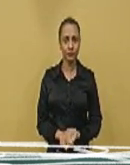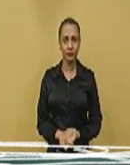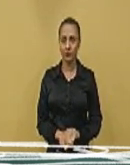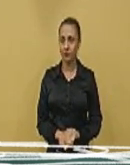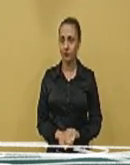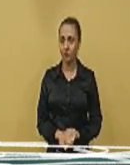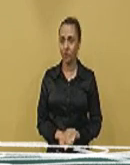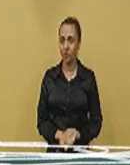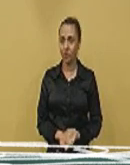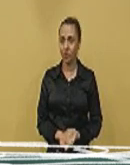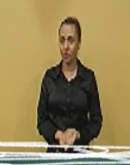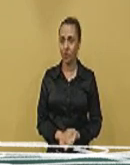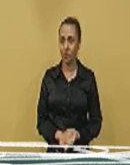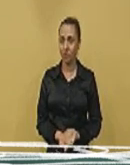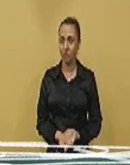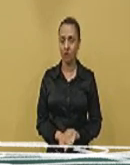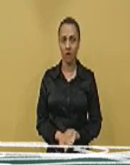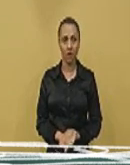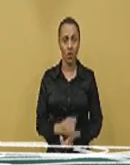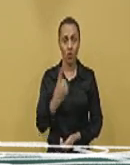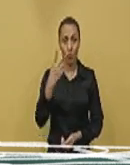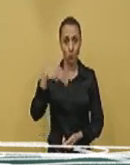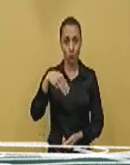Você tem um minuto, professor.